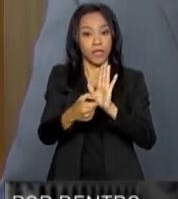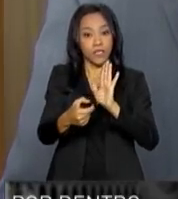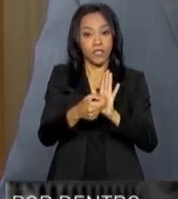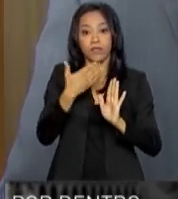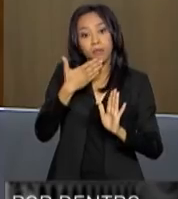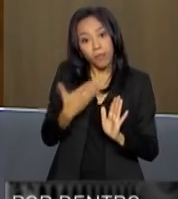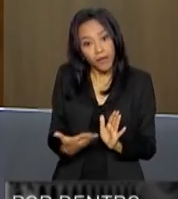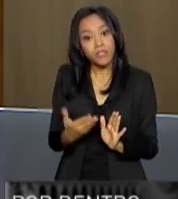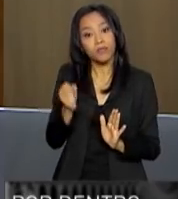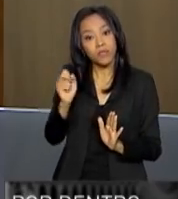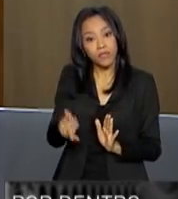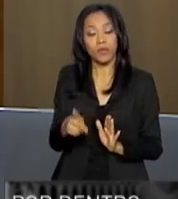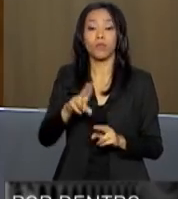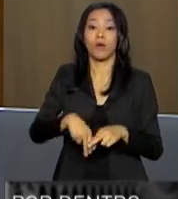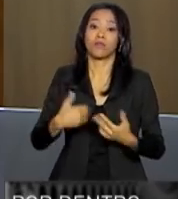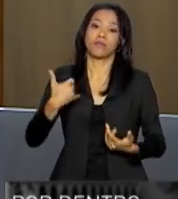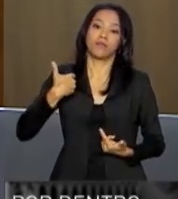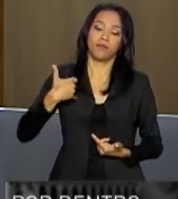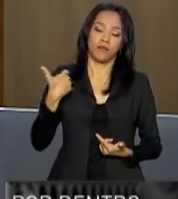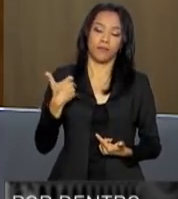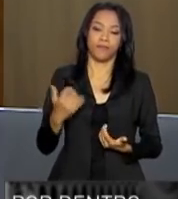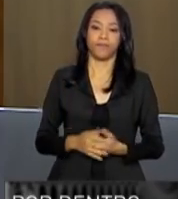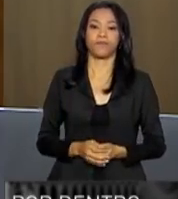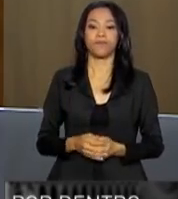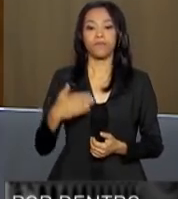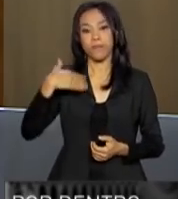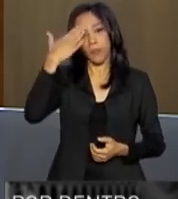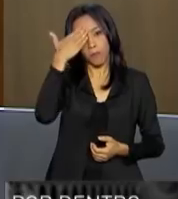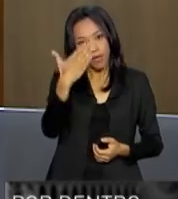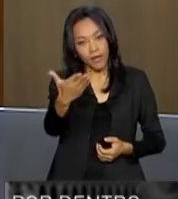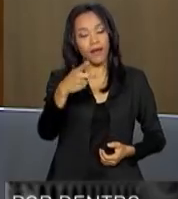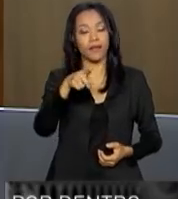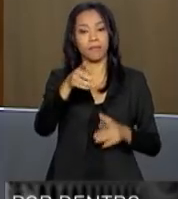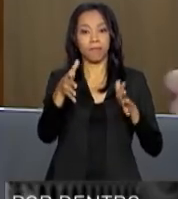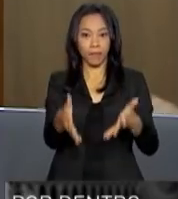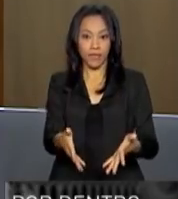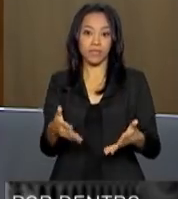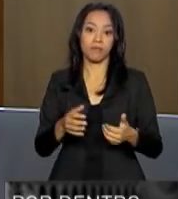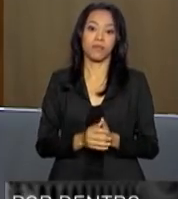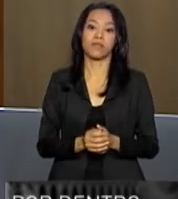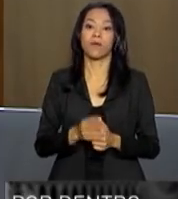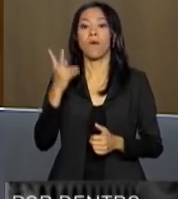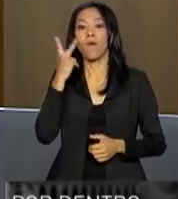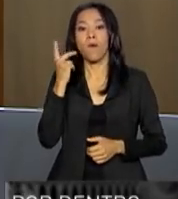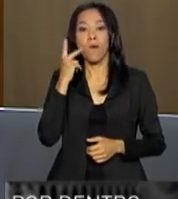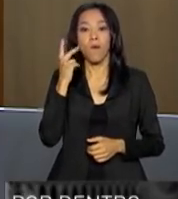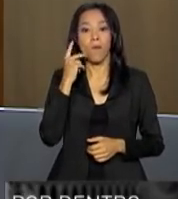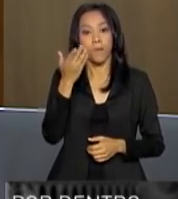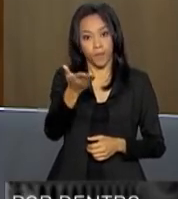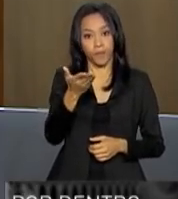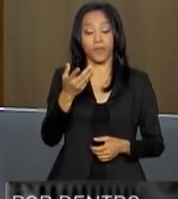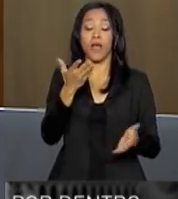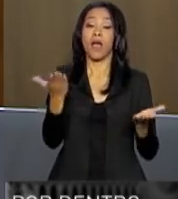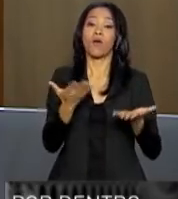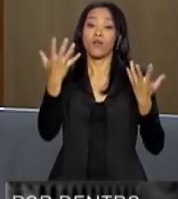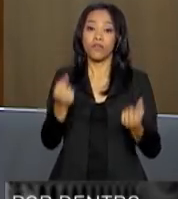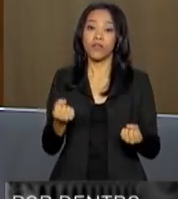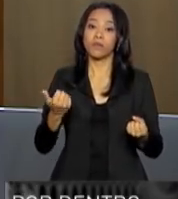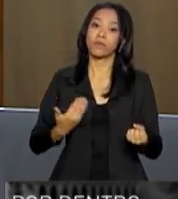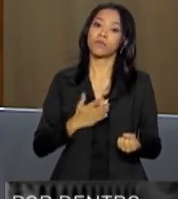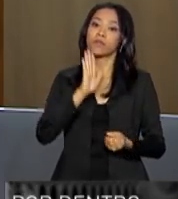idade agradeço a participação do alex mineiro da rádio verdes mares de fortaleza no ceará e vamos agora até o rio de janeiro vamos